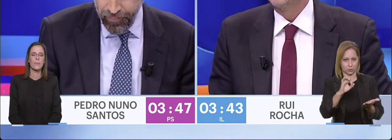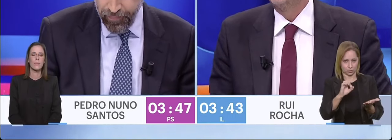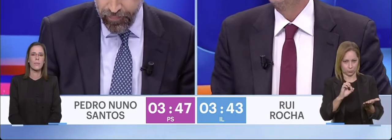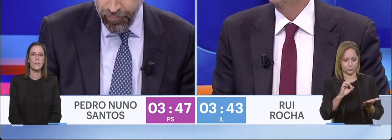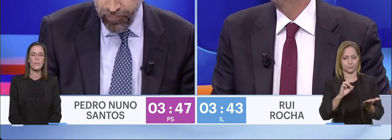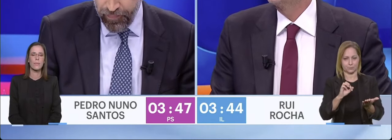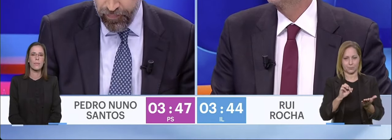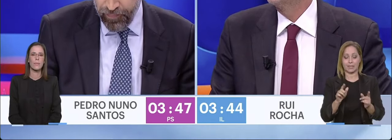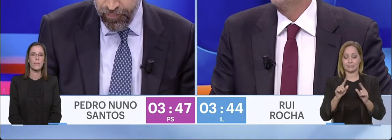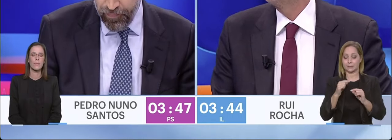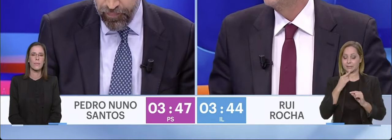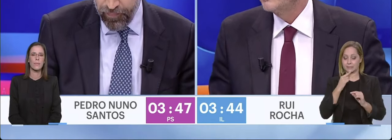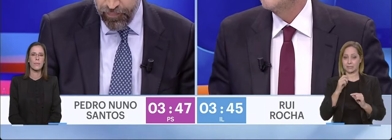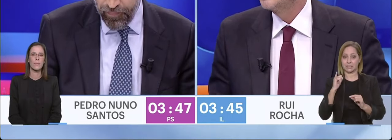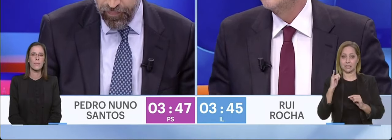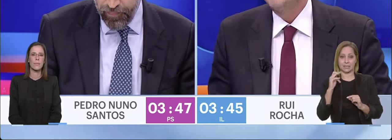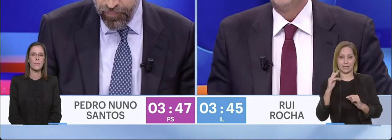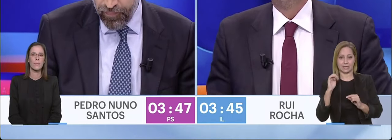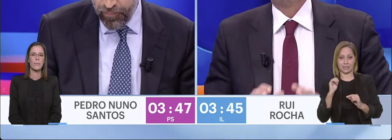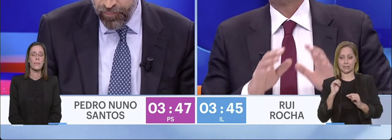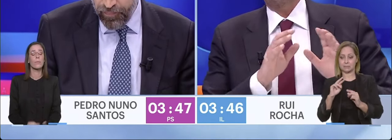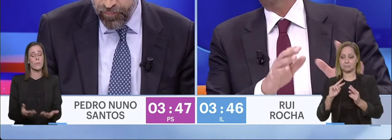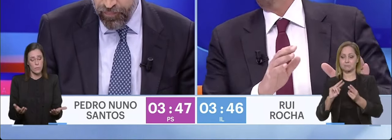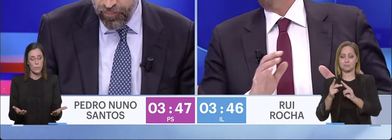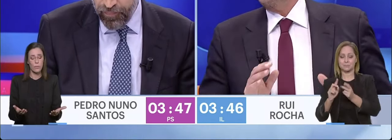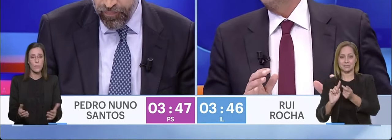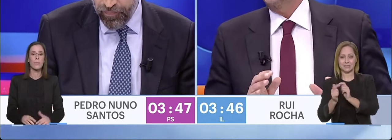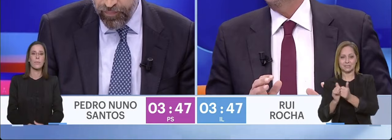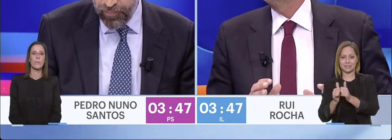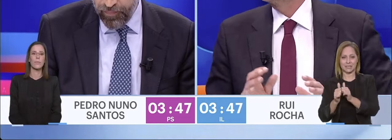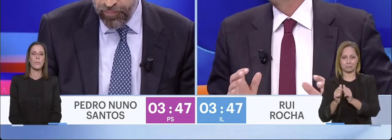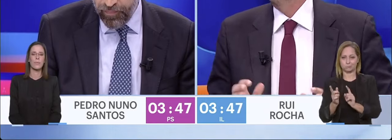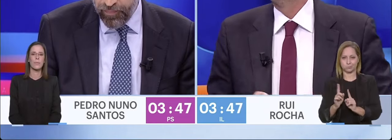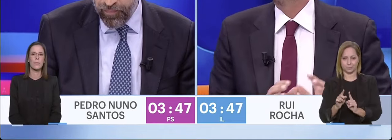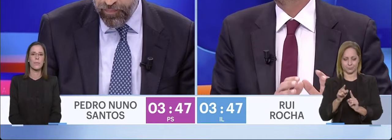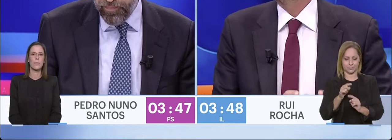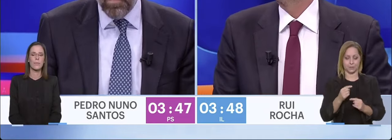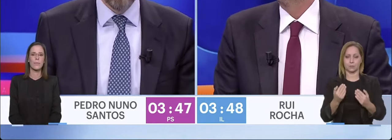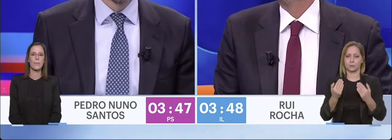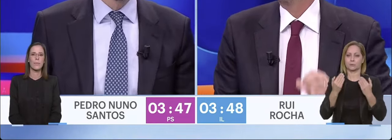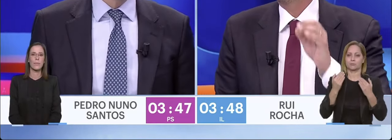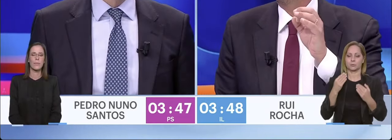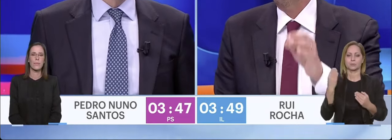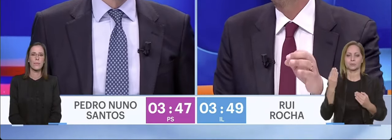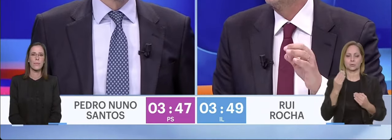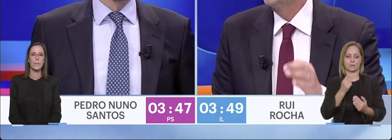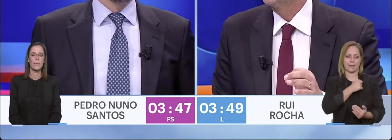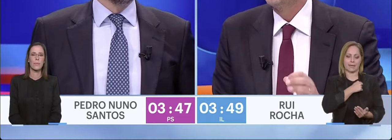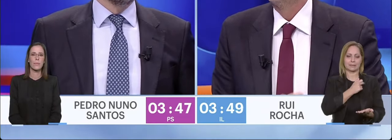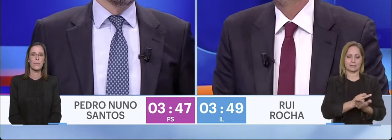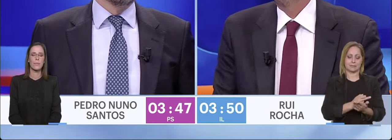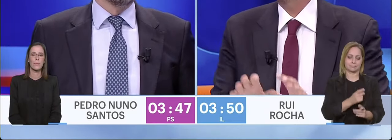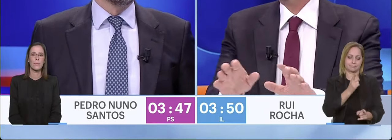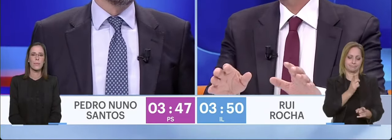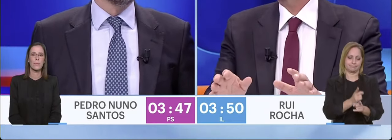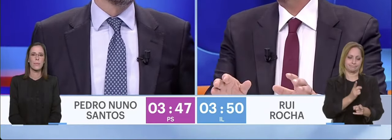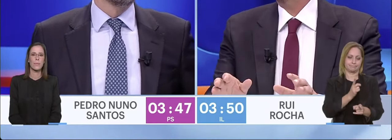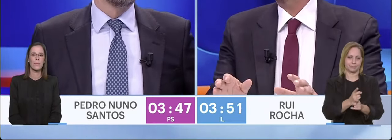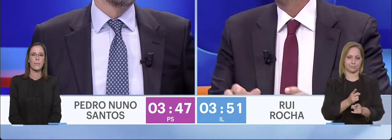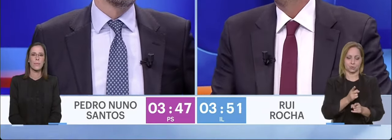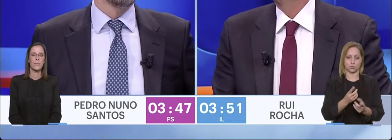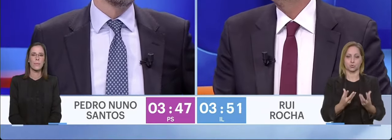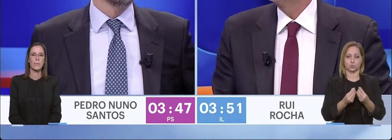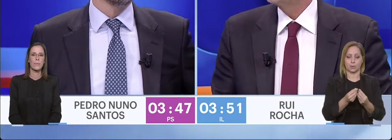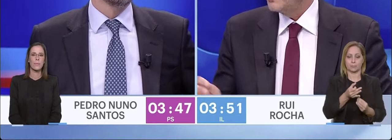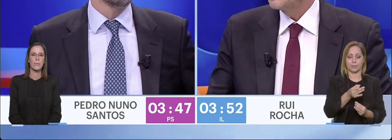também que no IRS não é prioridade mexer mensagem Clara para os jovens sobretudo que estão lá em casa Mais do Mesmo portanto com Pedro no